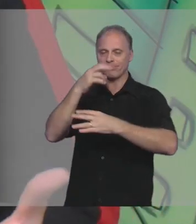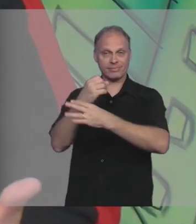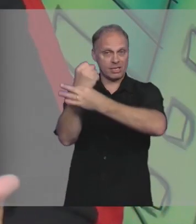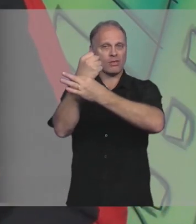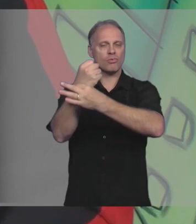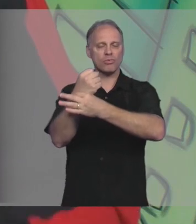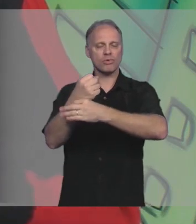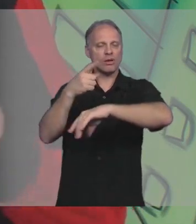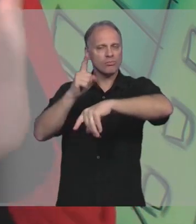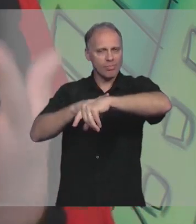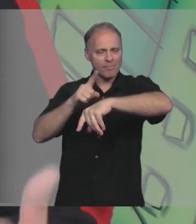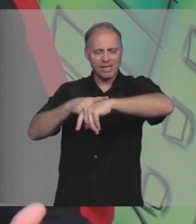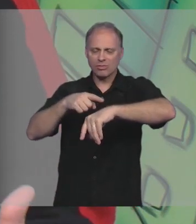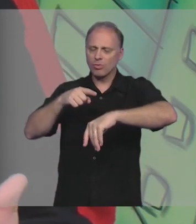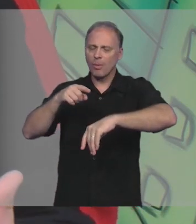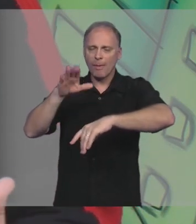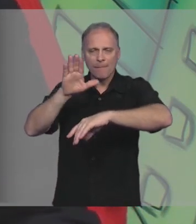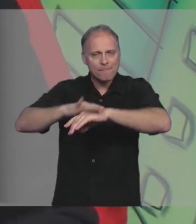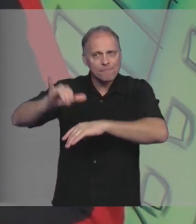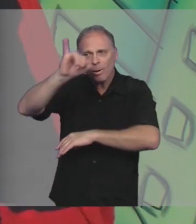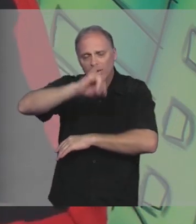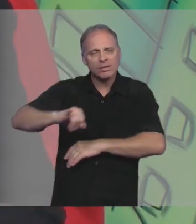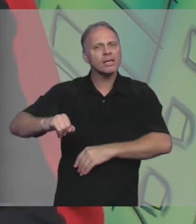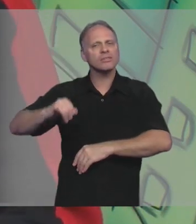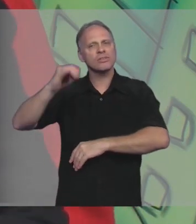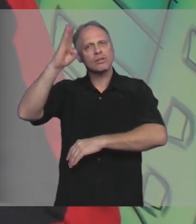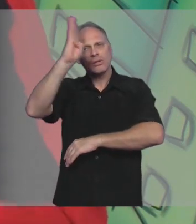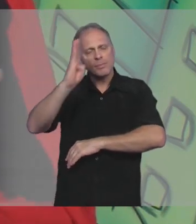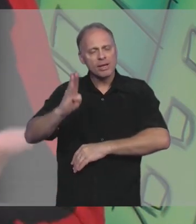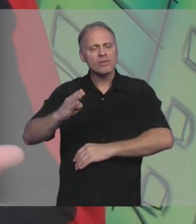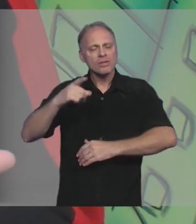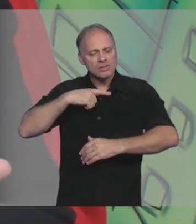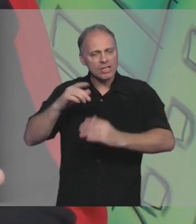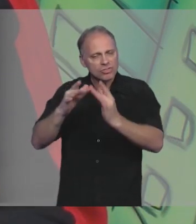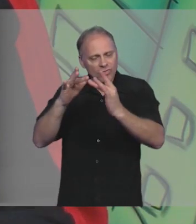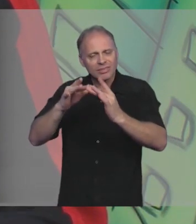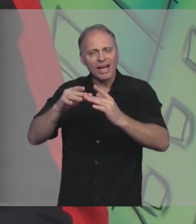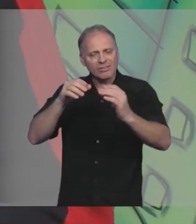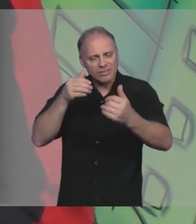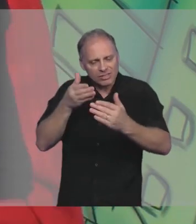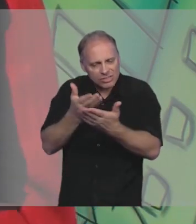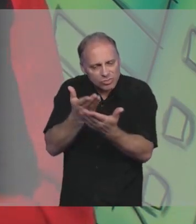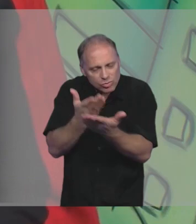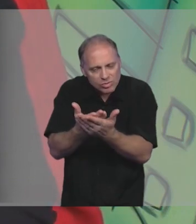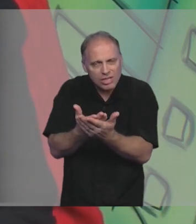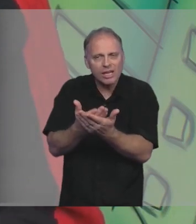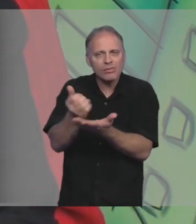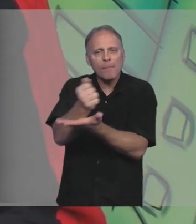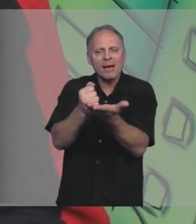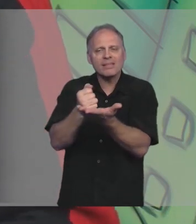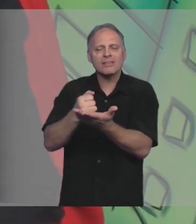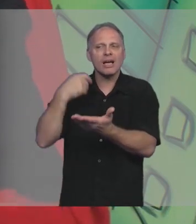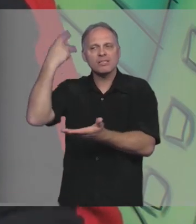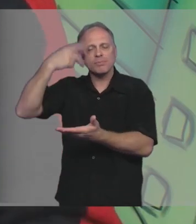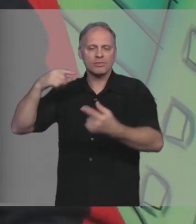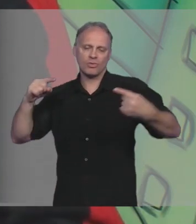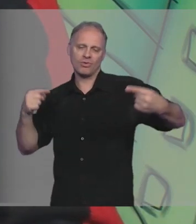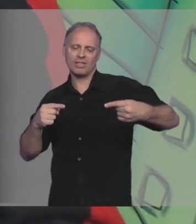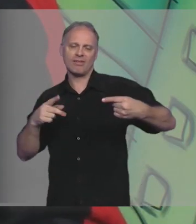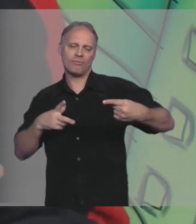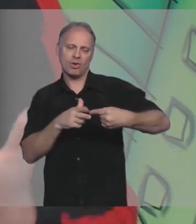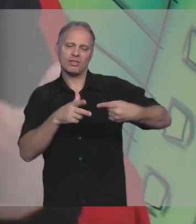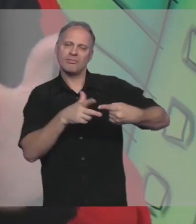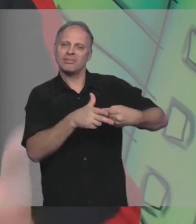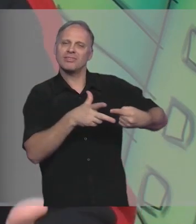no momento majoritária no país, esteja acessando a educação básica e superior, as nossas políticas estão sendo contrárias, estão sendo de